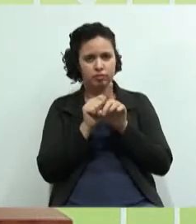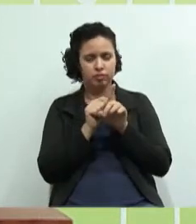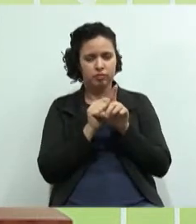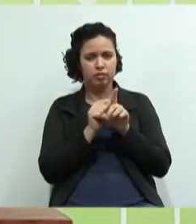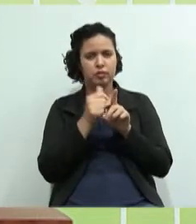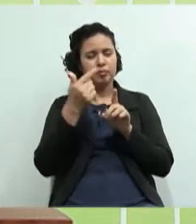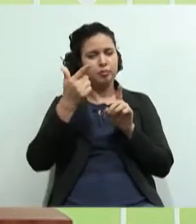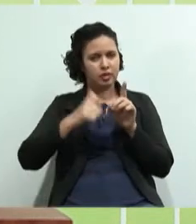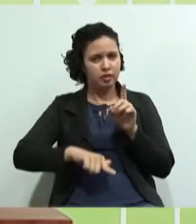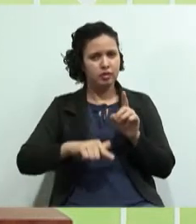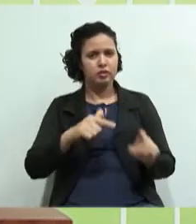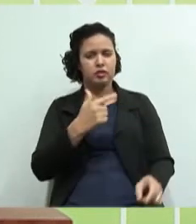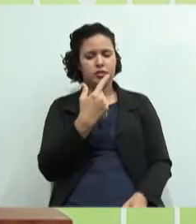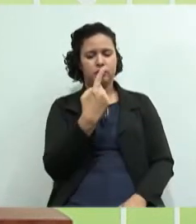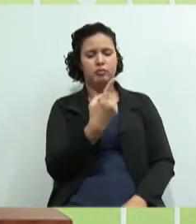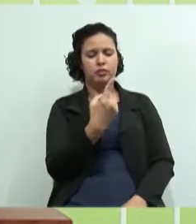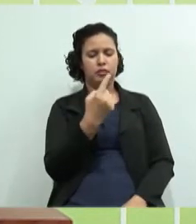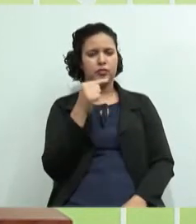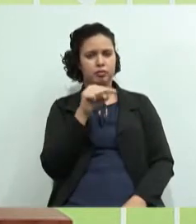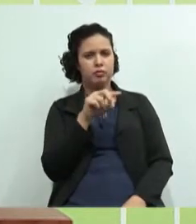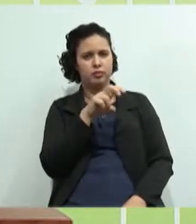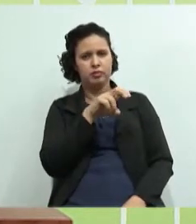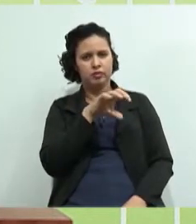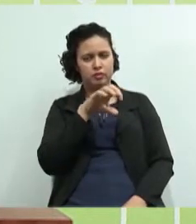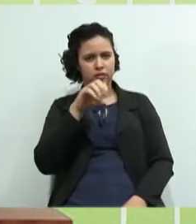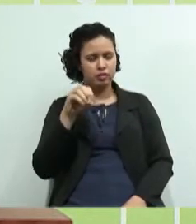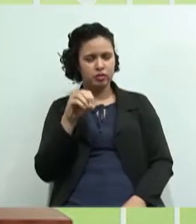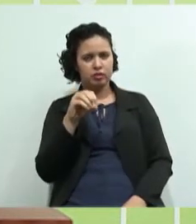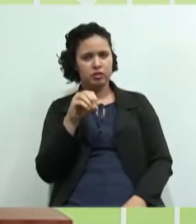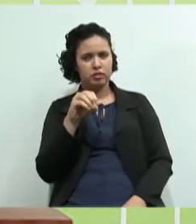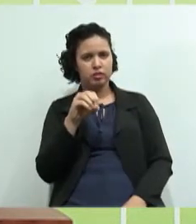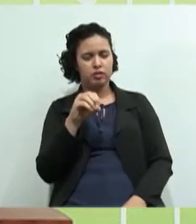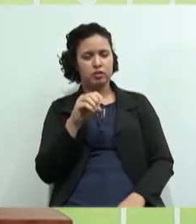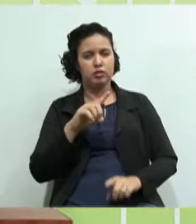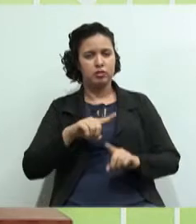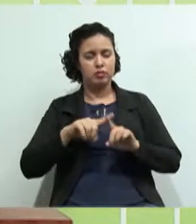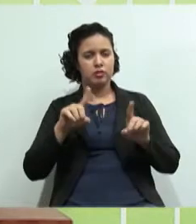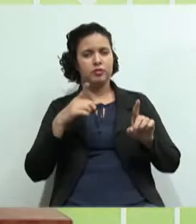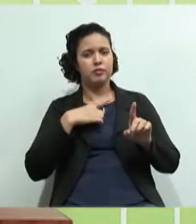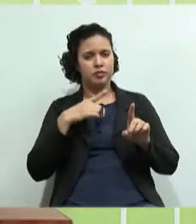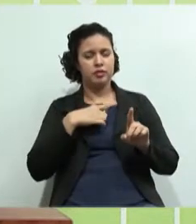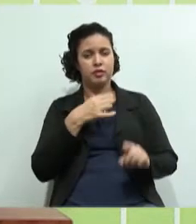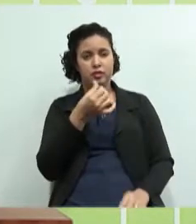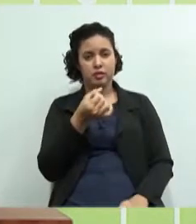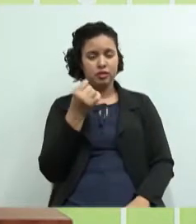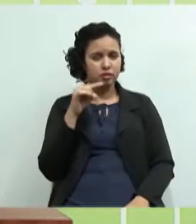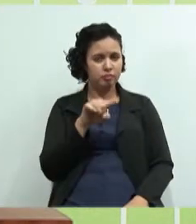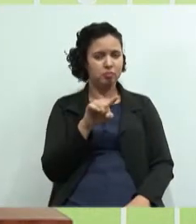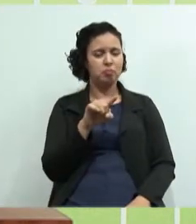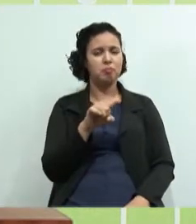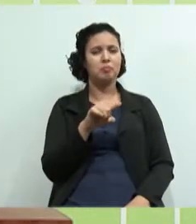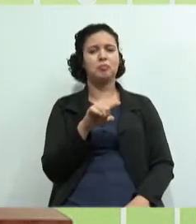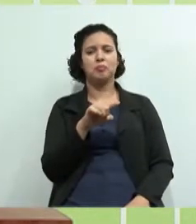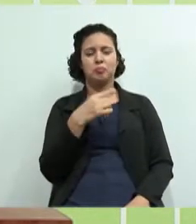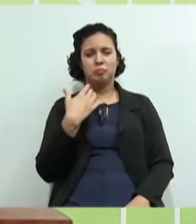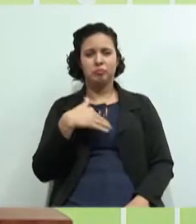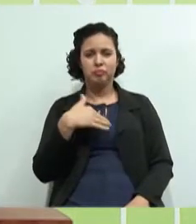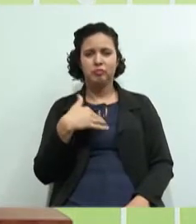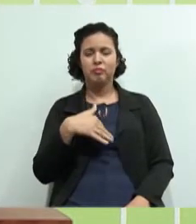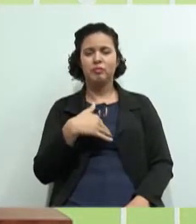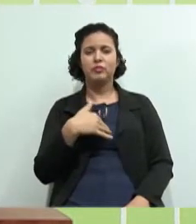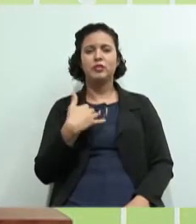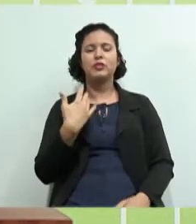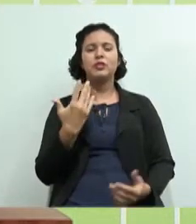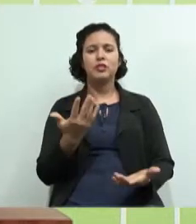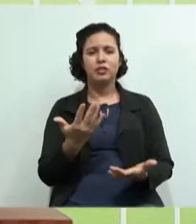1.500. No quinto mês era para tu ter quanto? 5 mil. Só que você já tinha 6 mil. Olha só, de